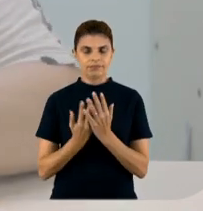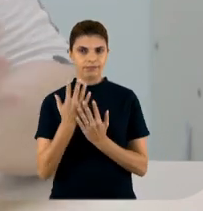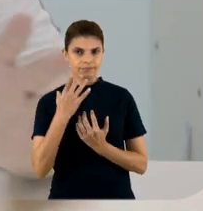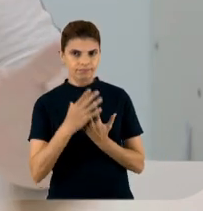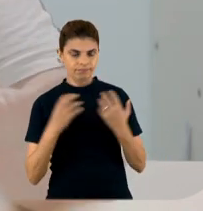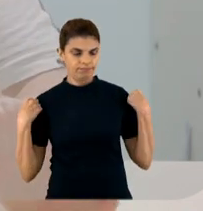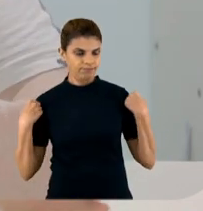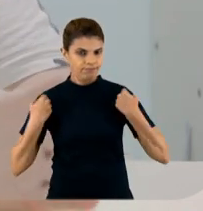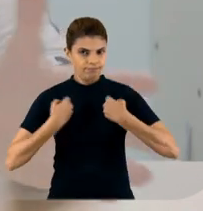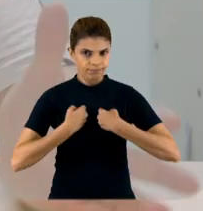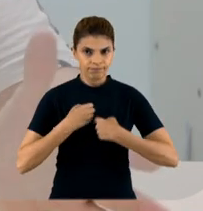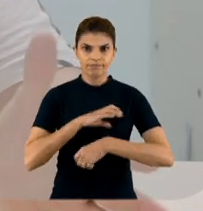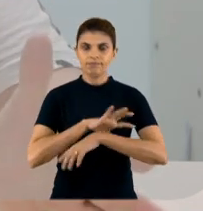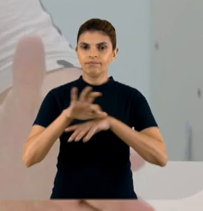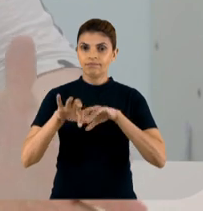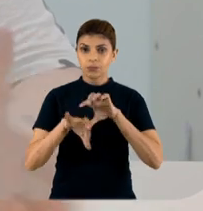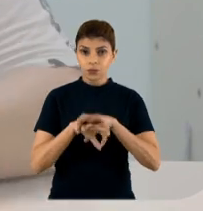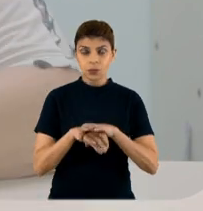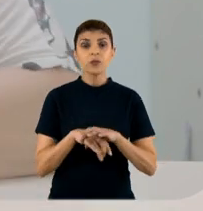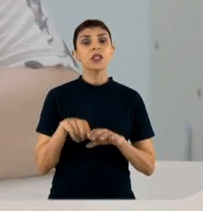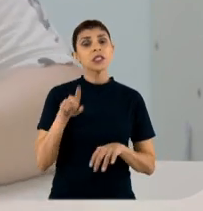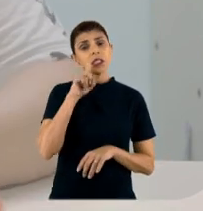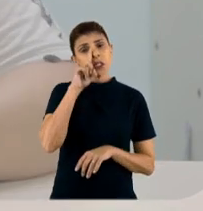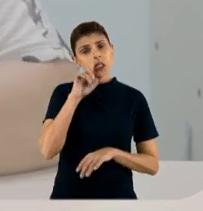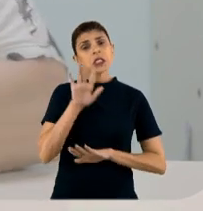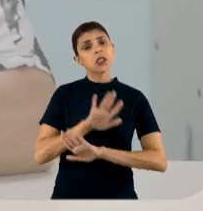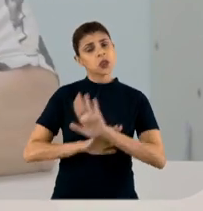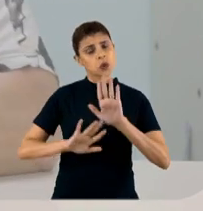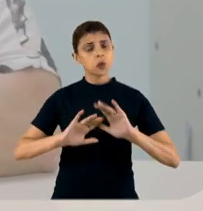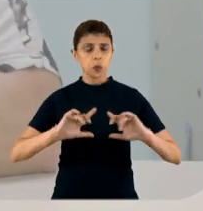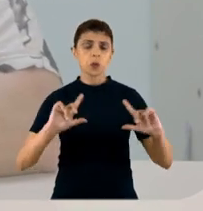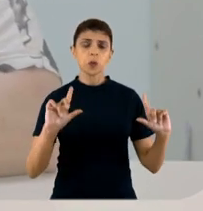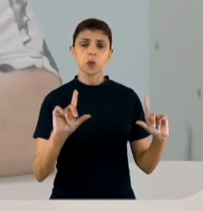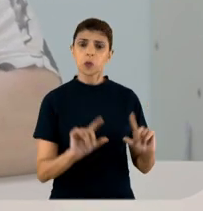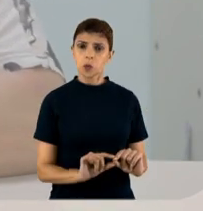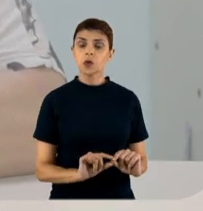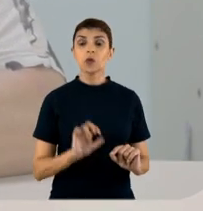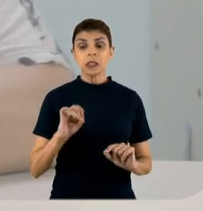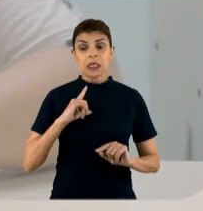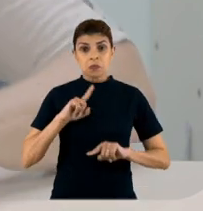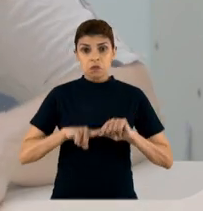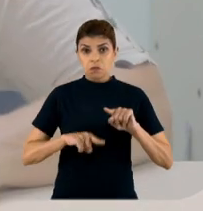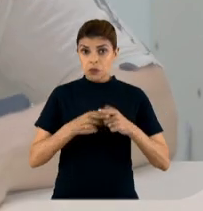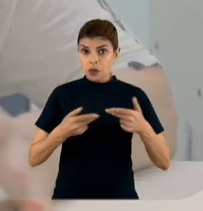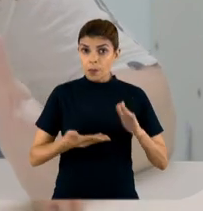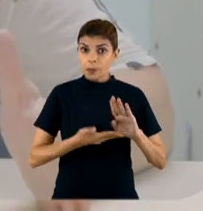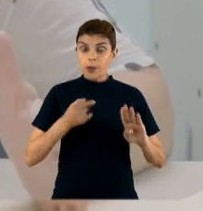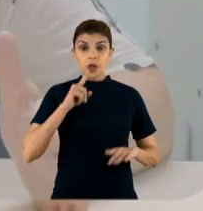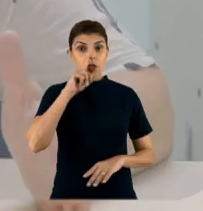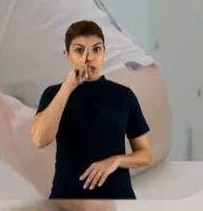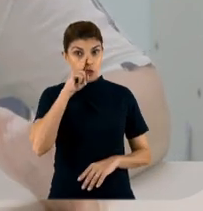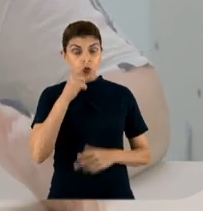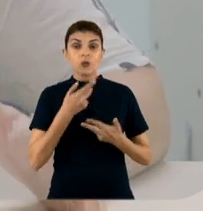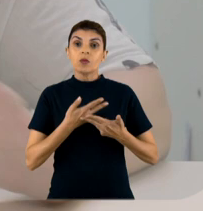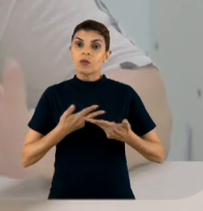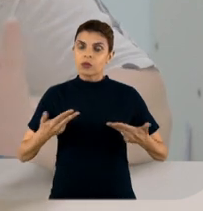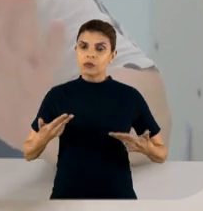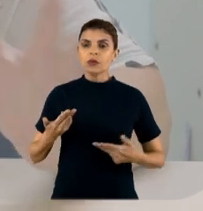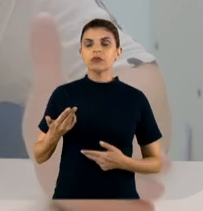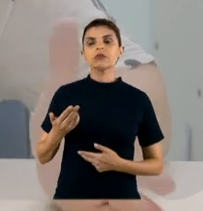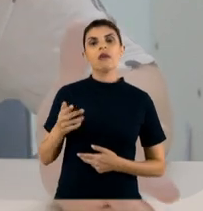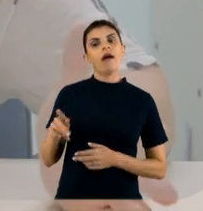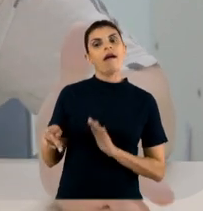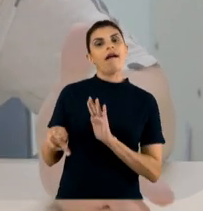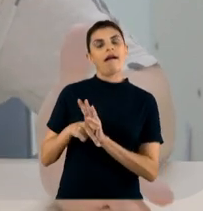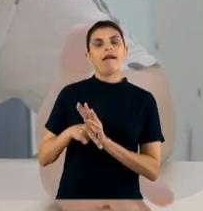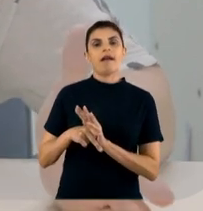por exemplo e que é o nosso caso aqui no in esse risco Na verdade ele é bem reduzido então a gente não acha que Deva ser contraindicado